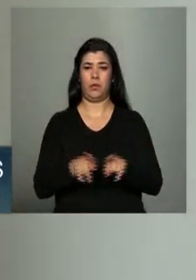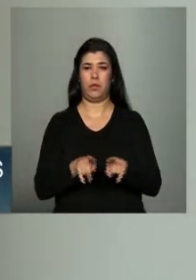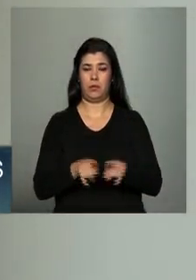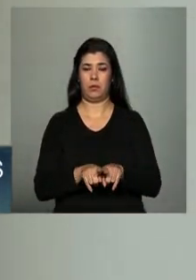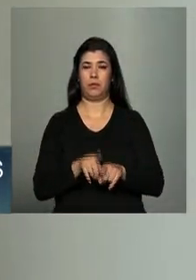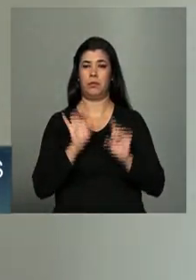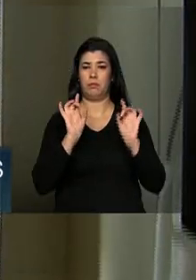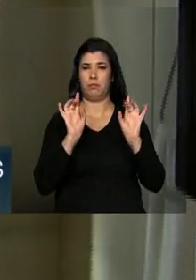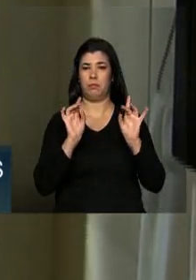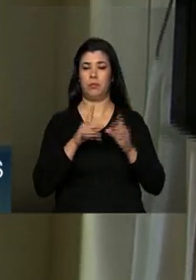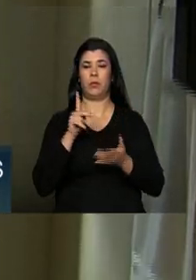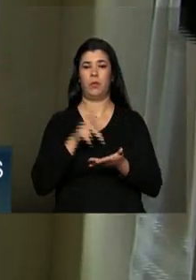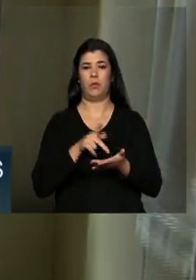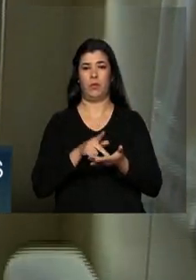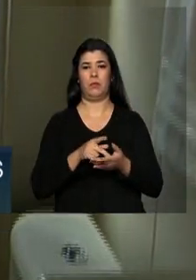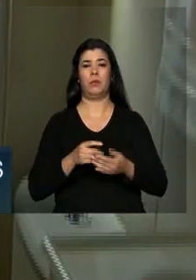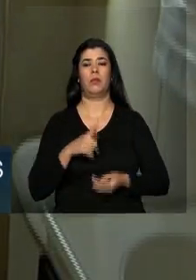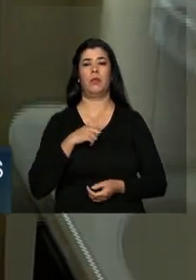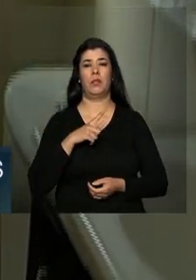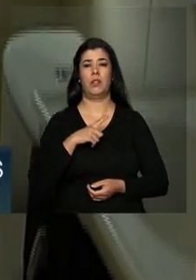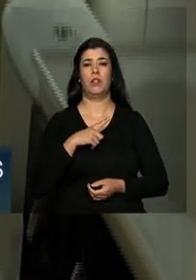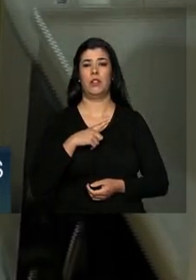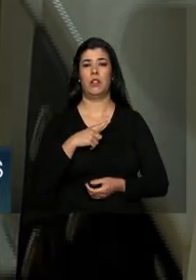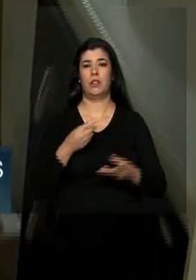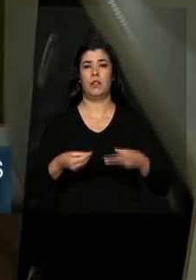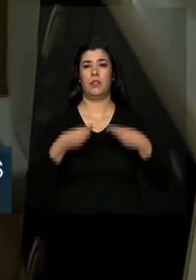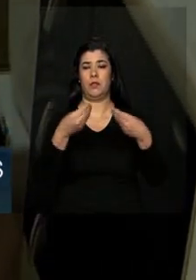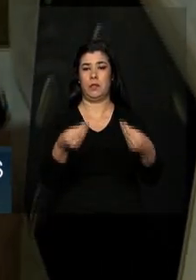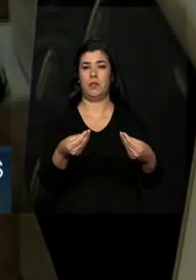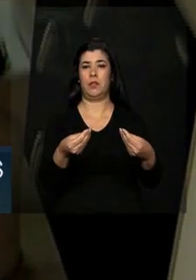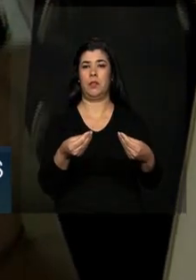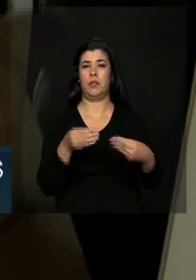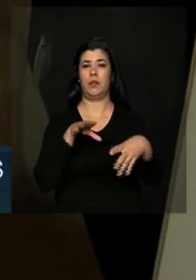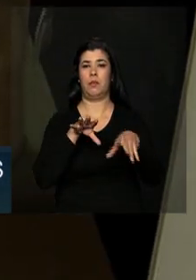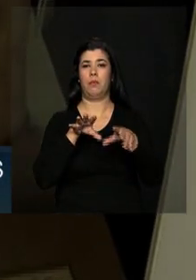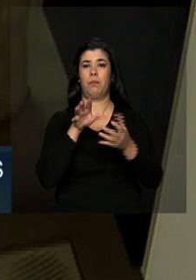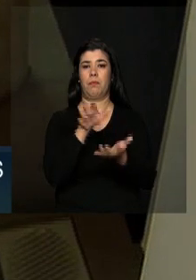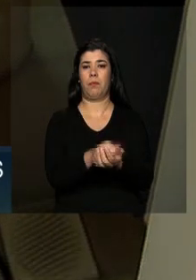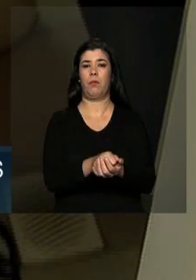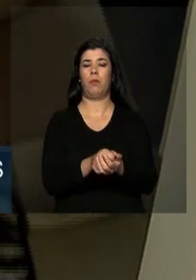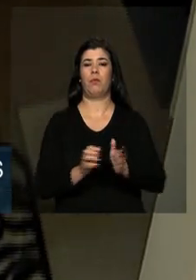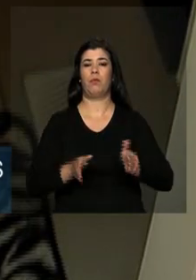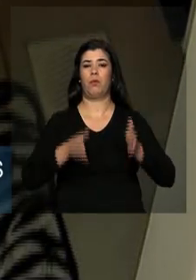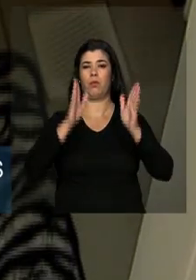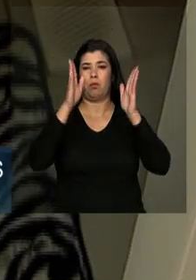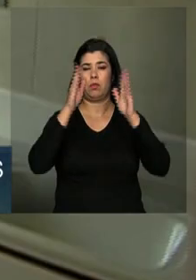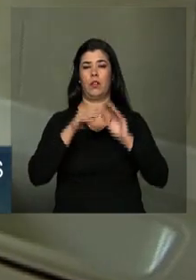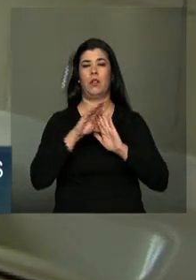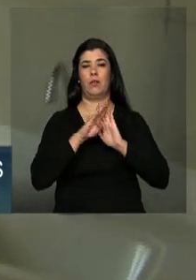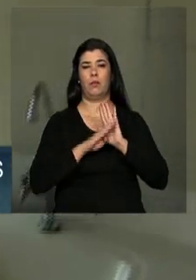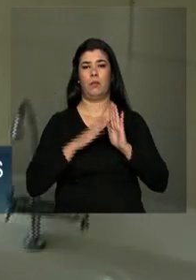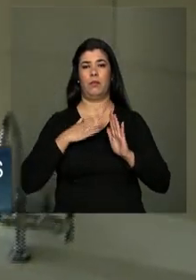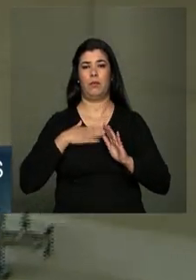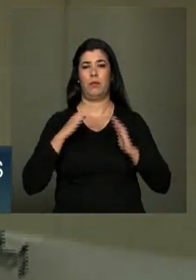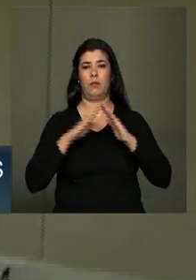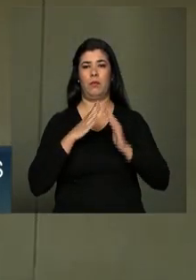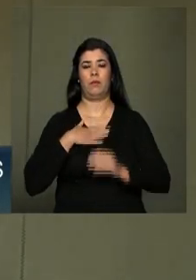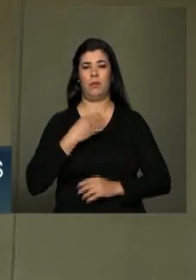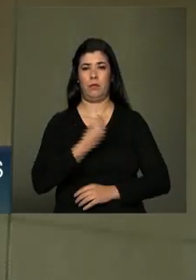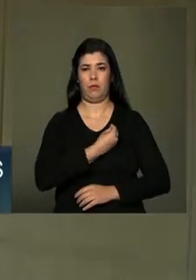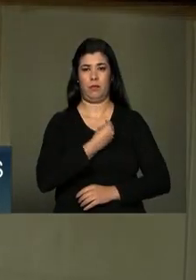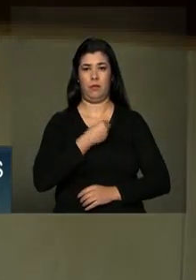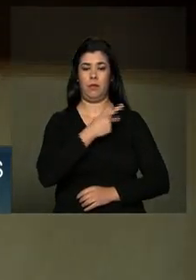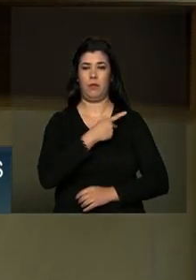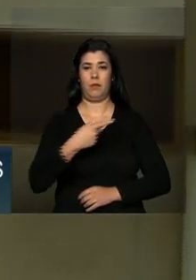nessa cerimônia oficial de entrega de unidades residenciais do programa Minha Casa Minha Vida.